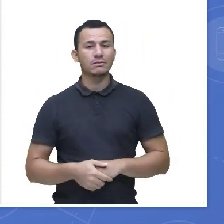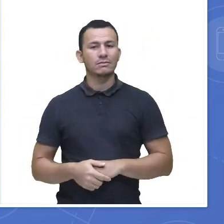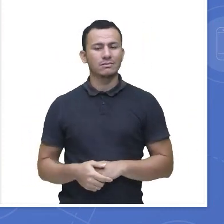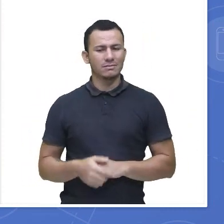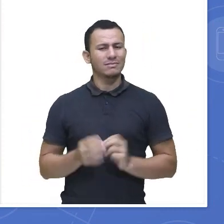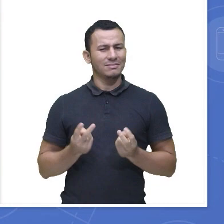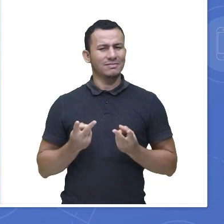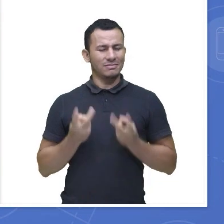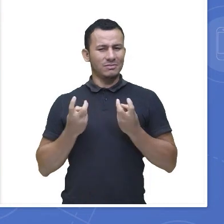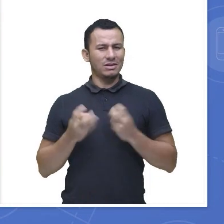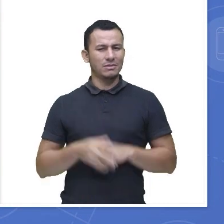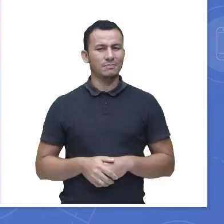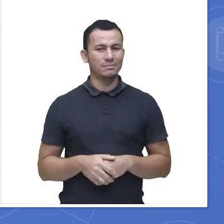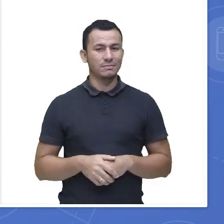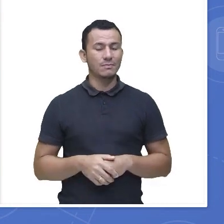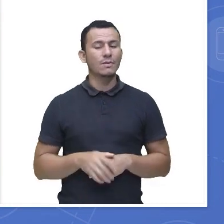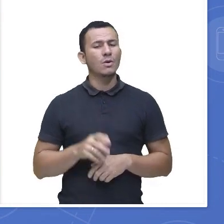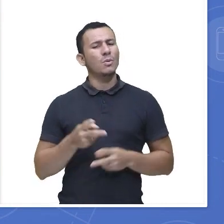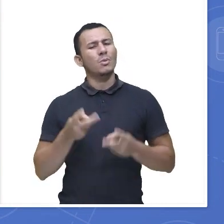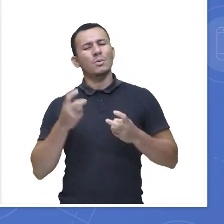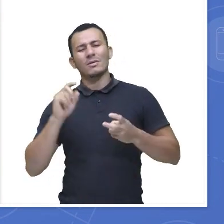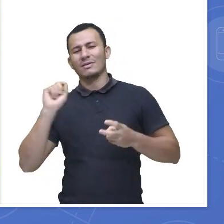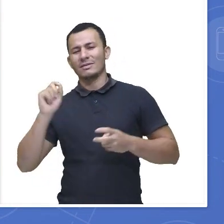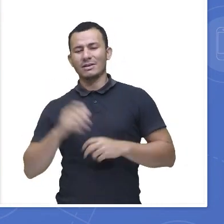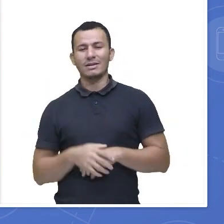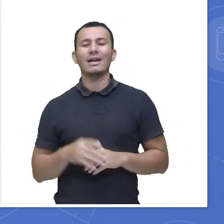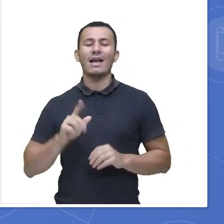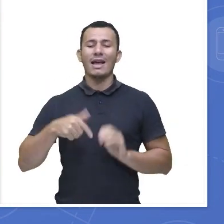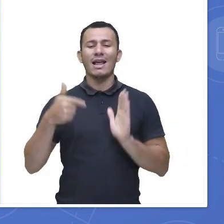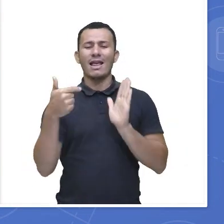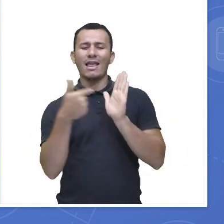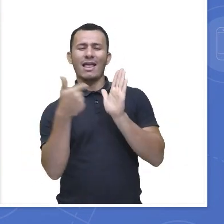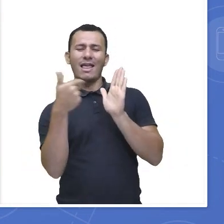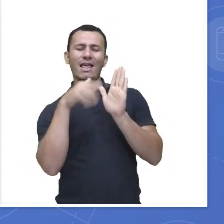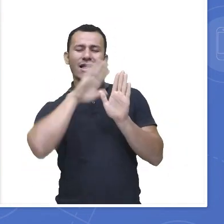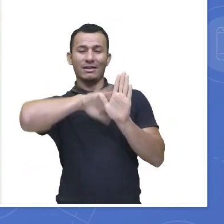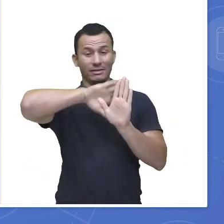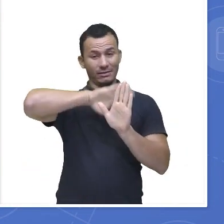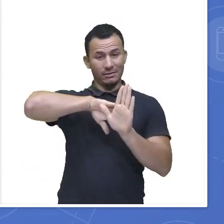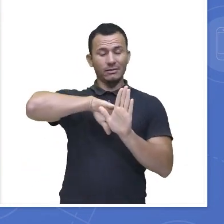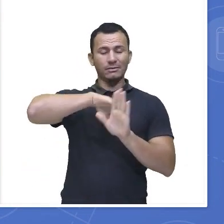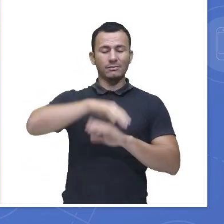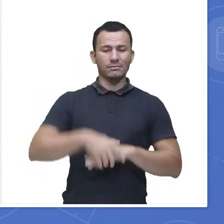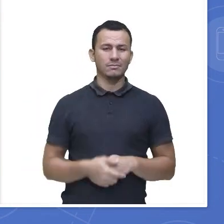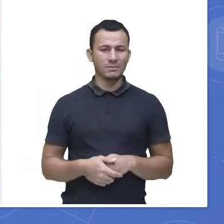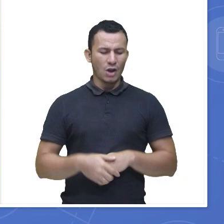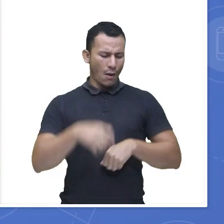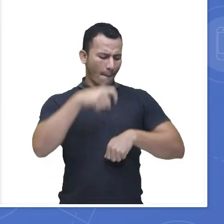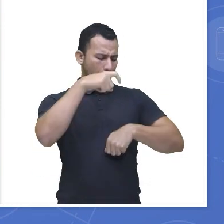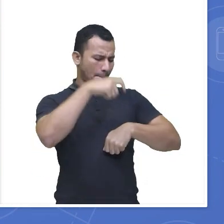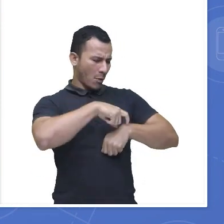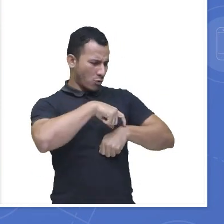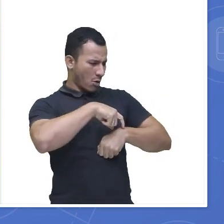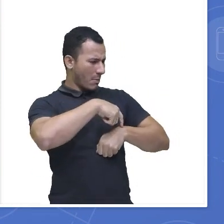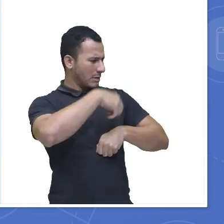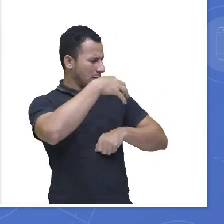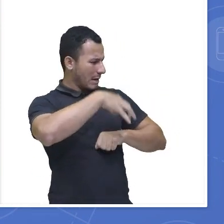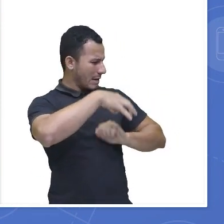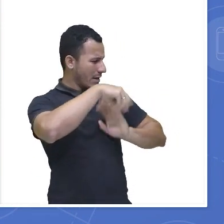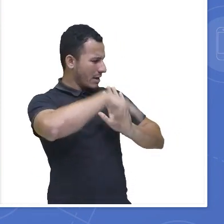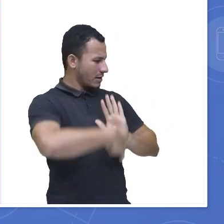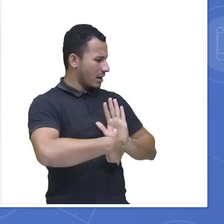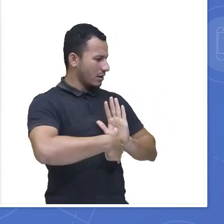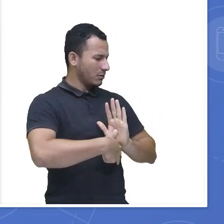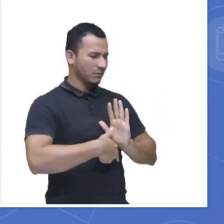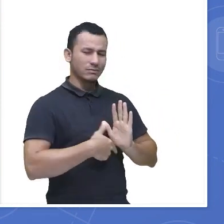aqui? Você observou uma ironia, né? Pontualmente atrasado.